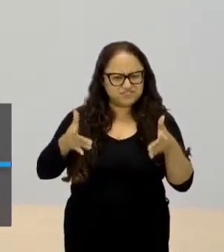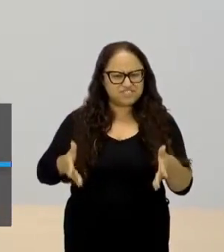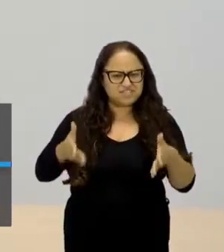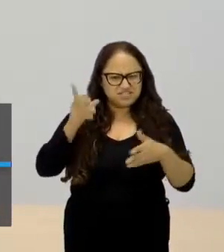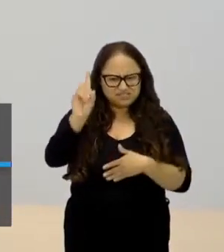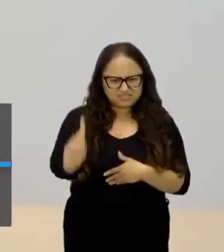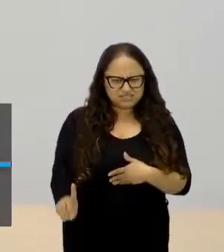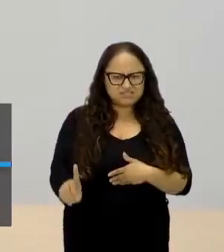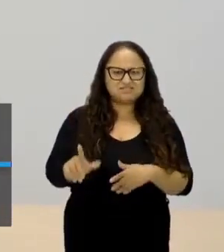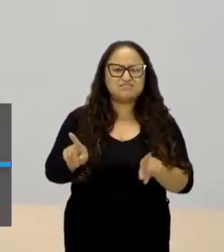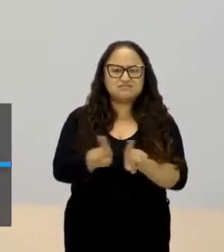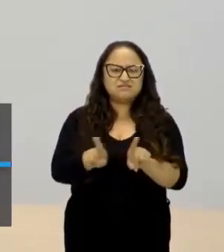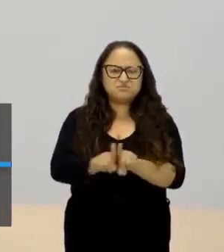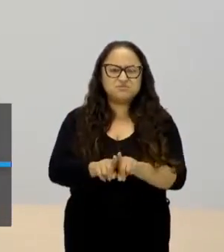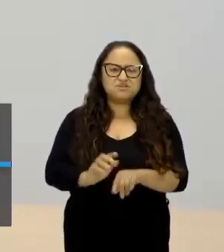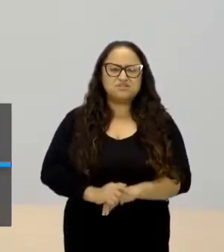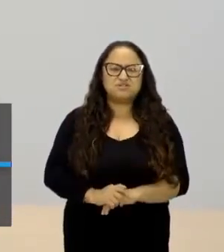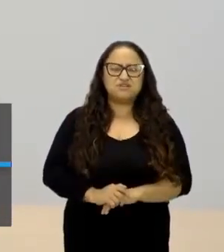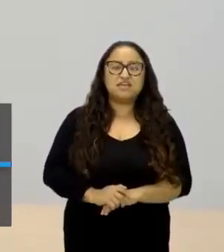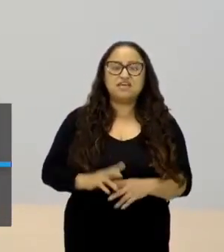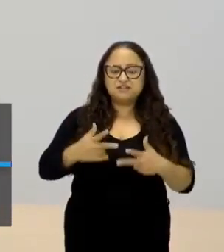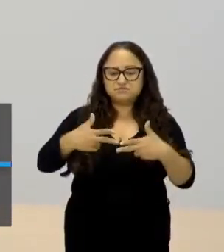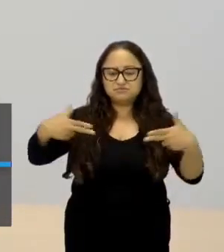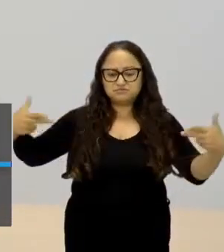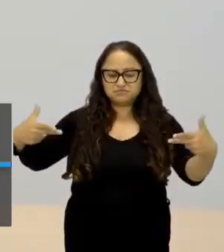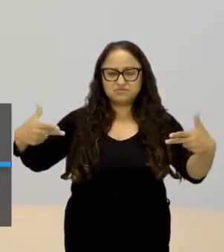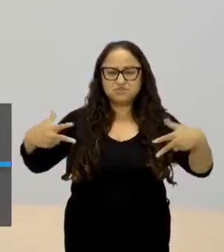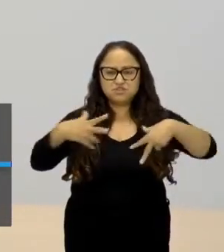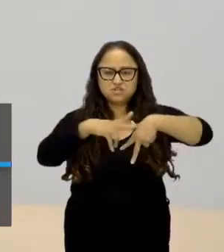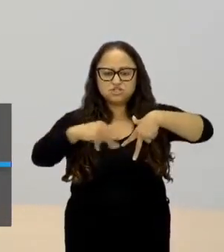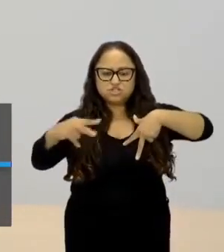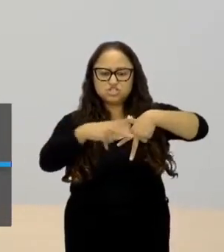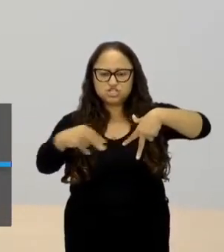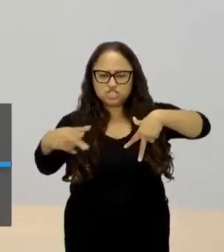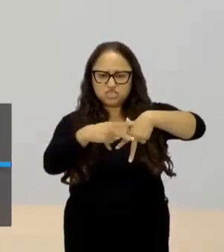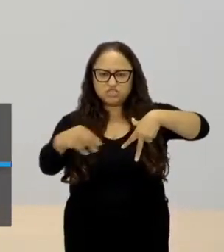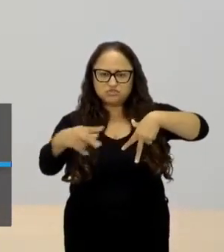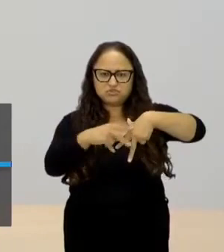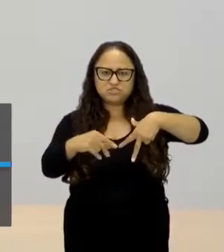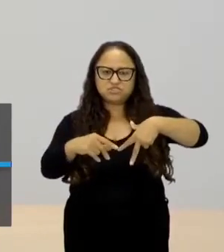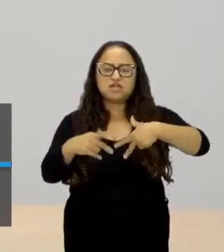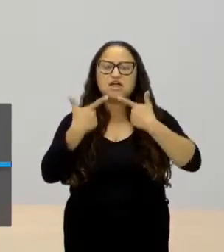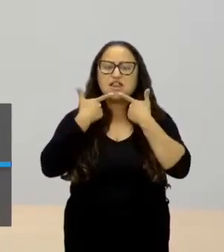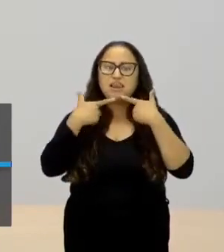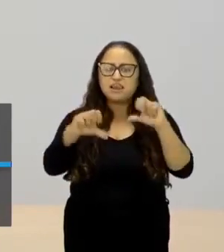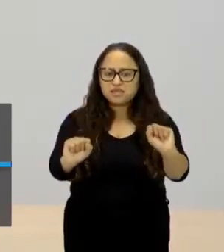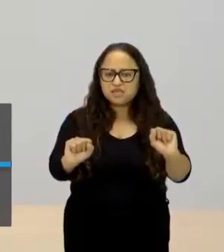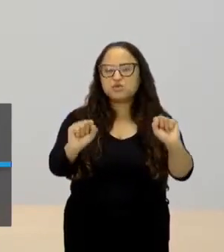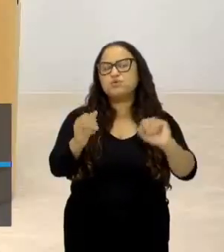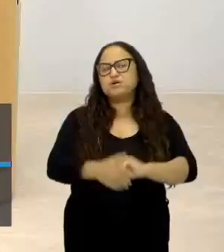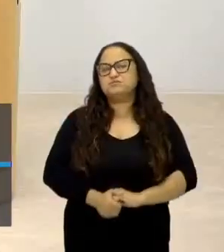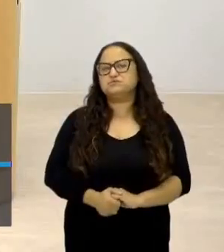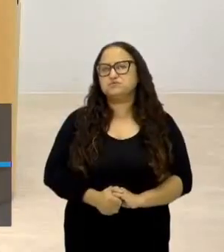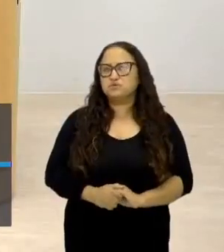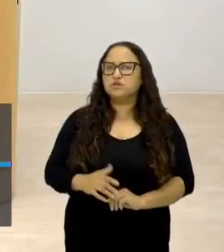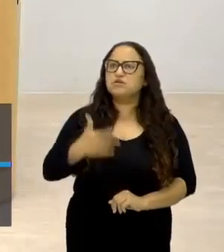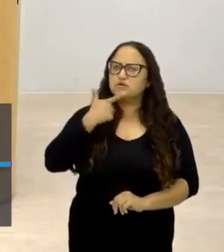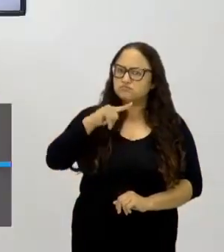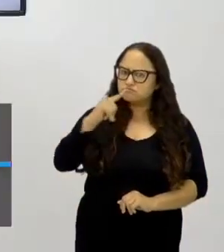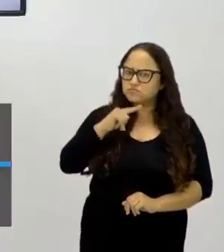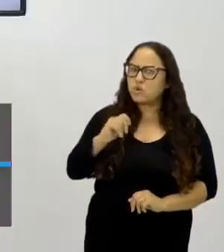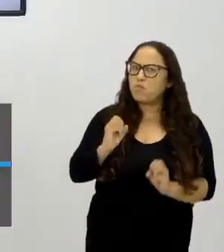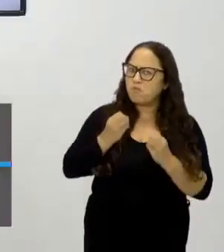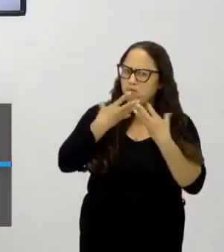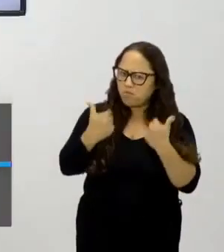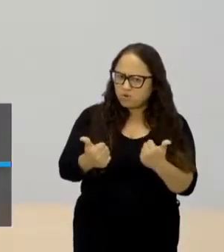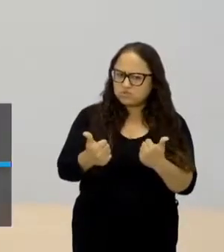ethnic, acho que quer dizer ethnic, sexual orientation, language. Ok, good. Então, ótimas